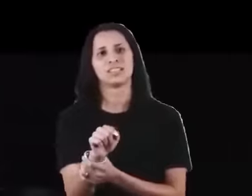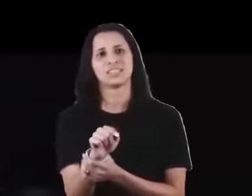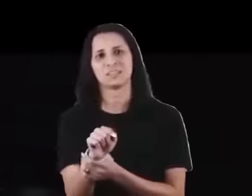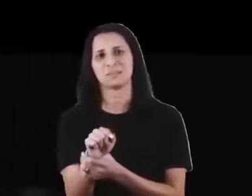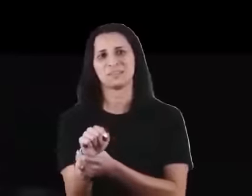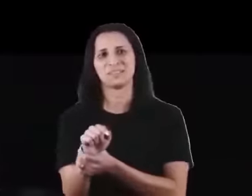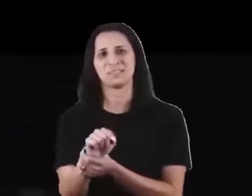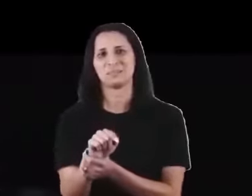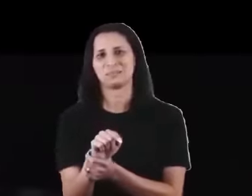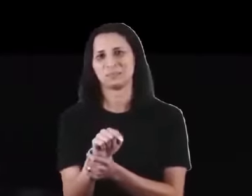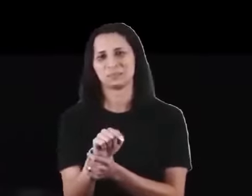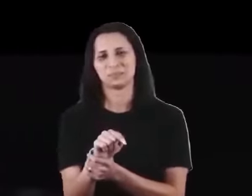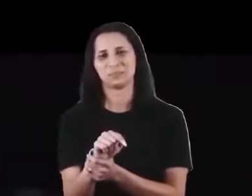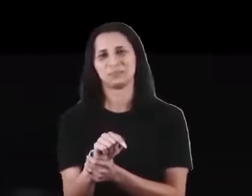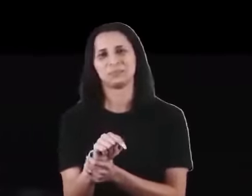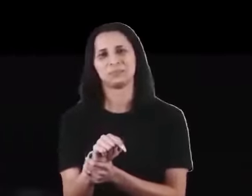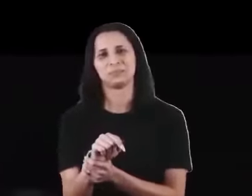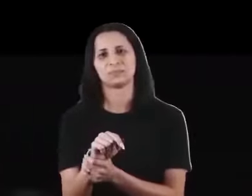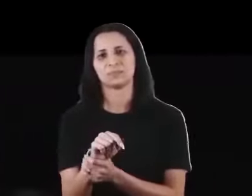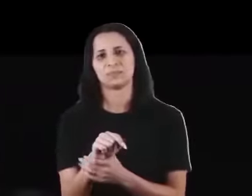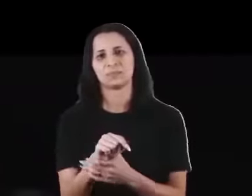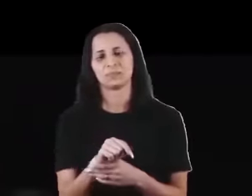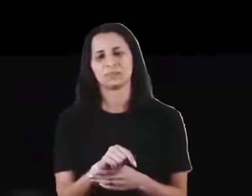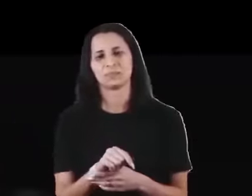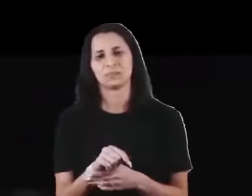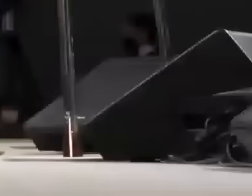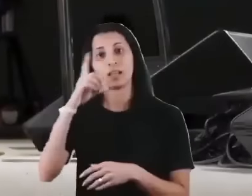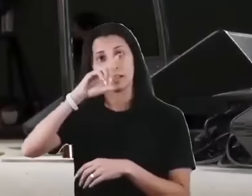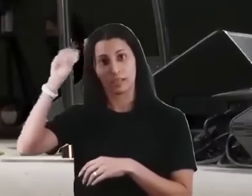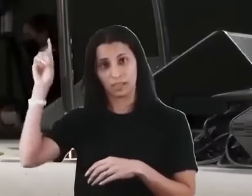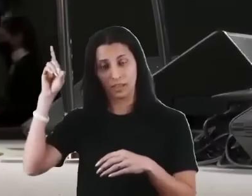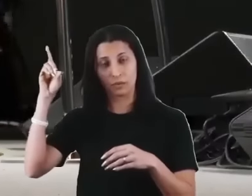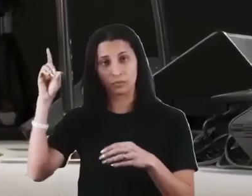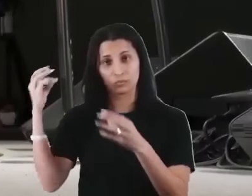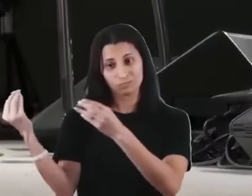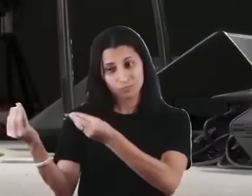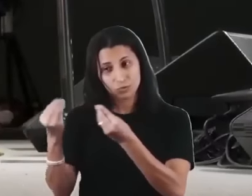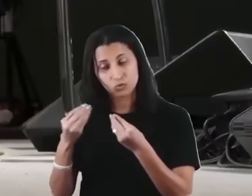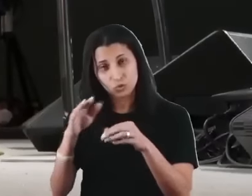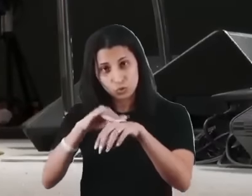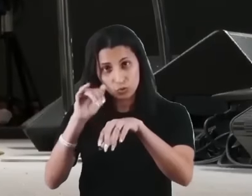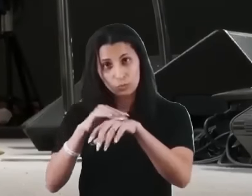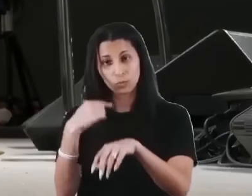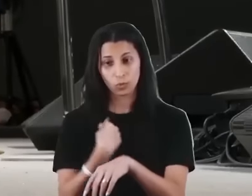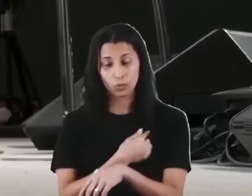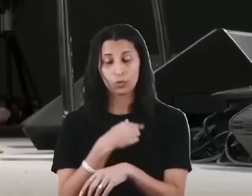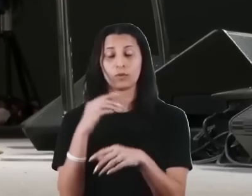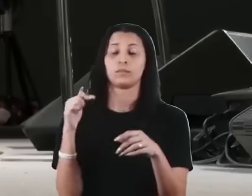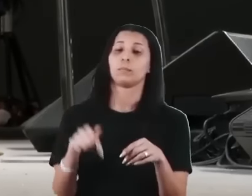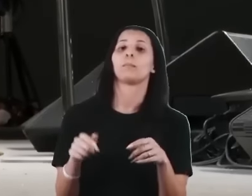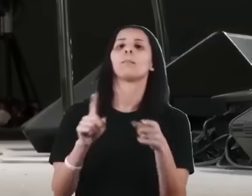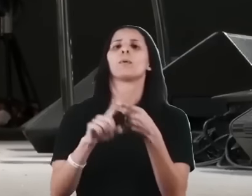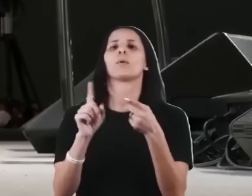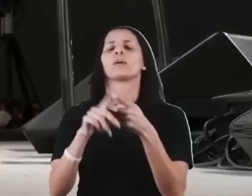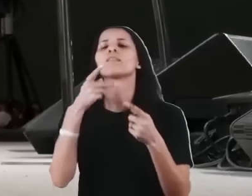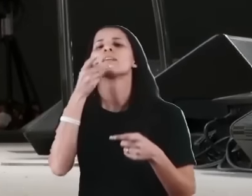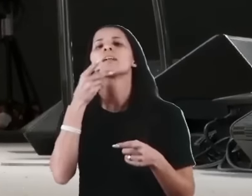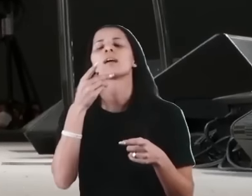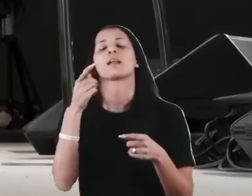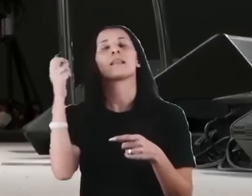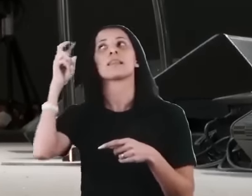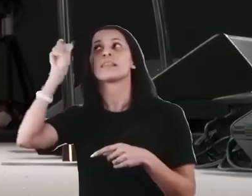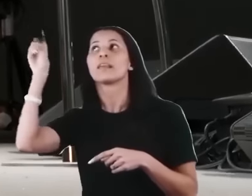E aí a Deus mostrou-se aqui para dizer para mim para você Deus nos enxerga no nosso